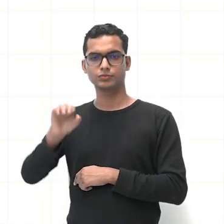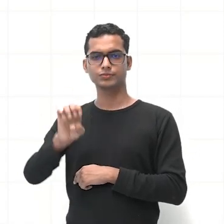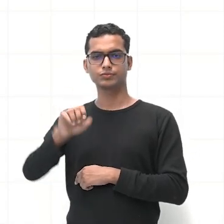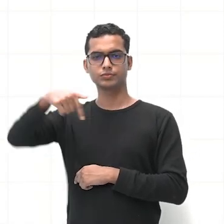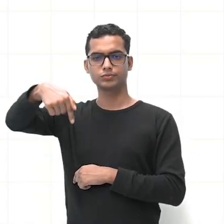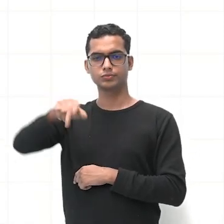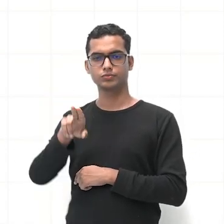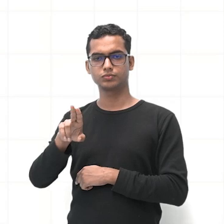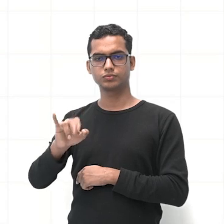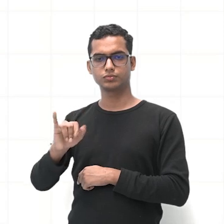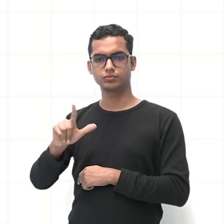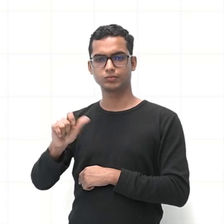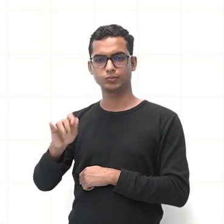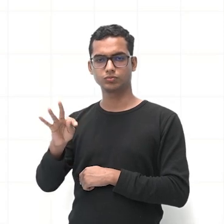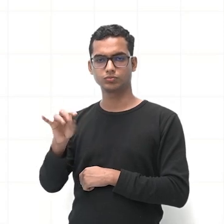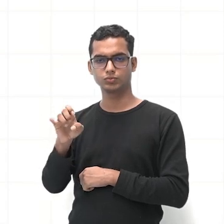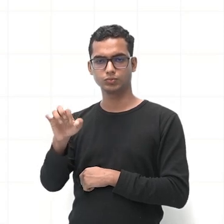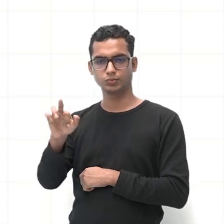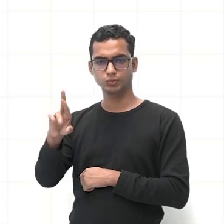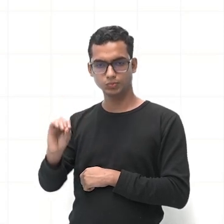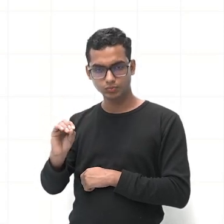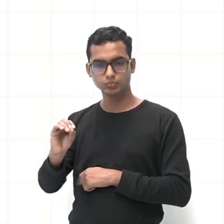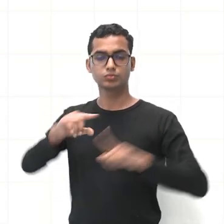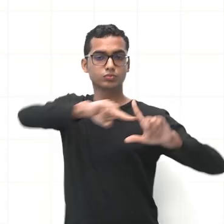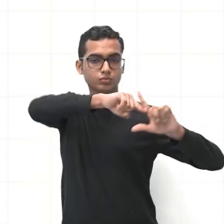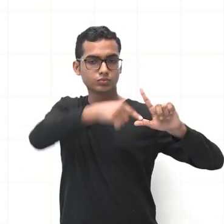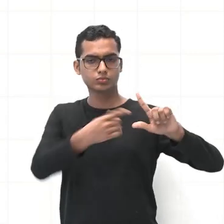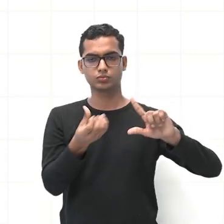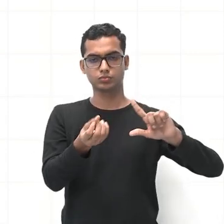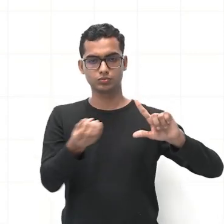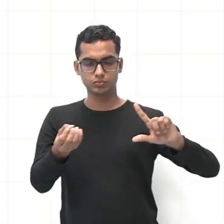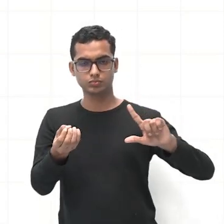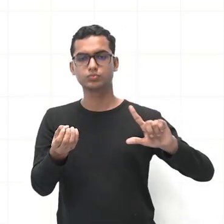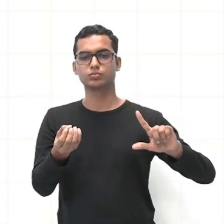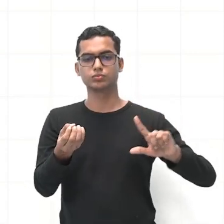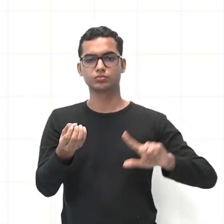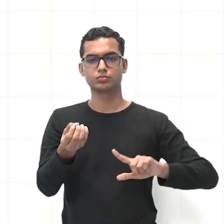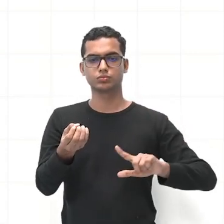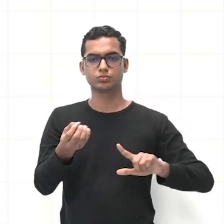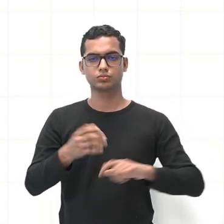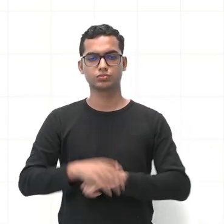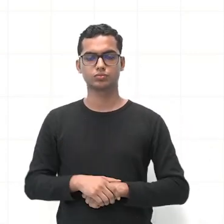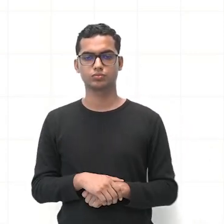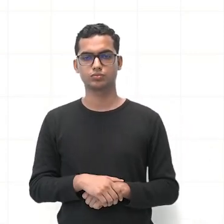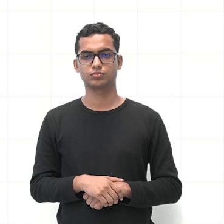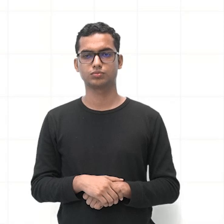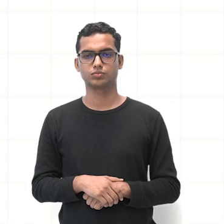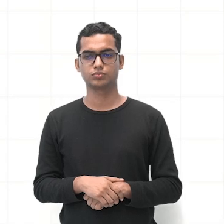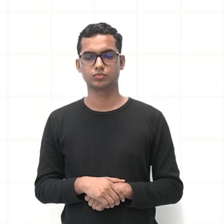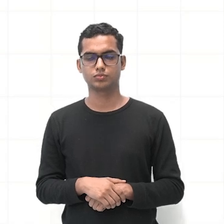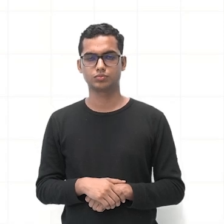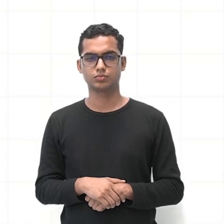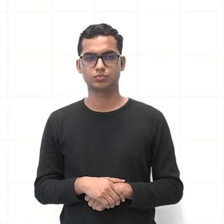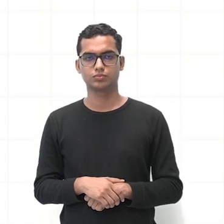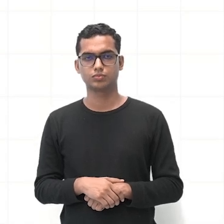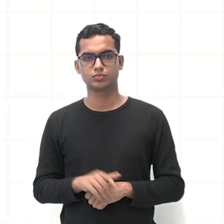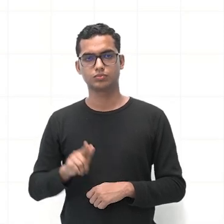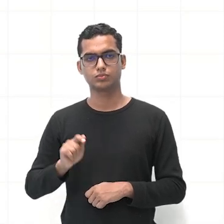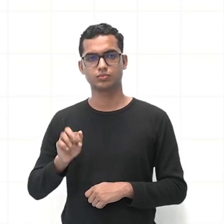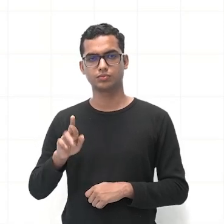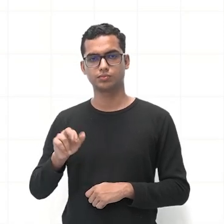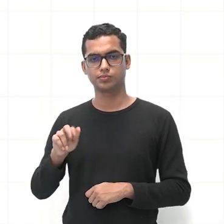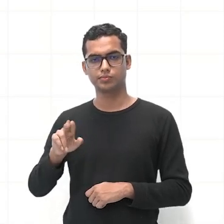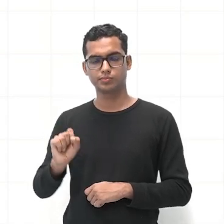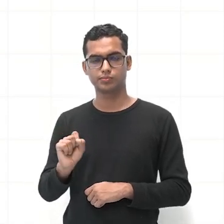Então, olha só, temos aqui a nossa imagem, né? O nosso triângulo, ó, o segmento AC é igual a 4,